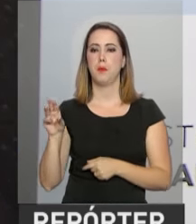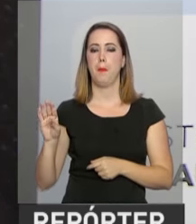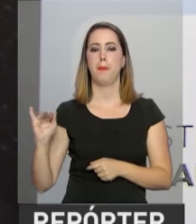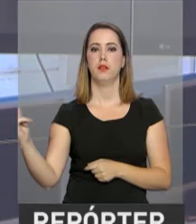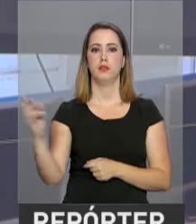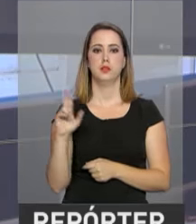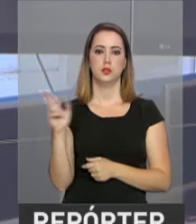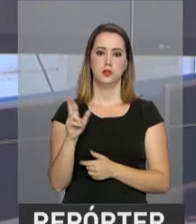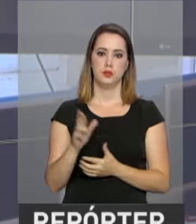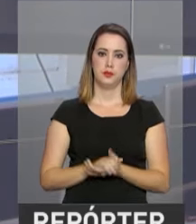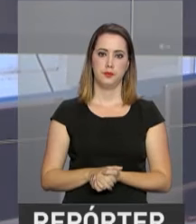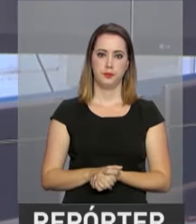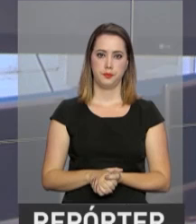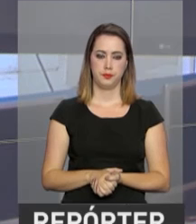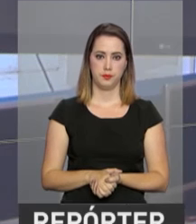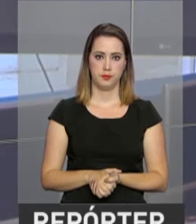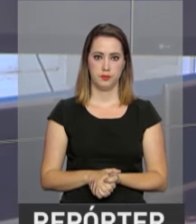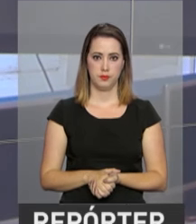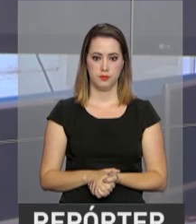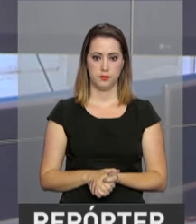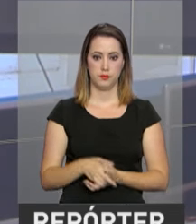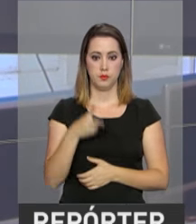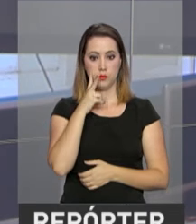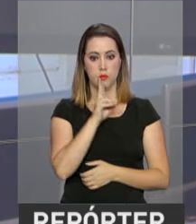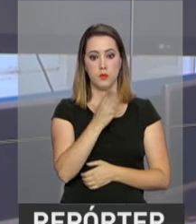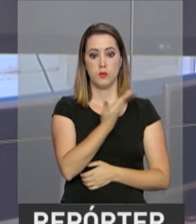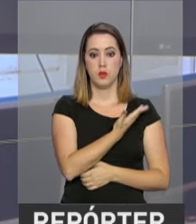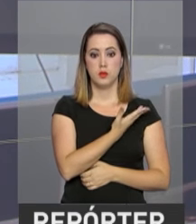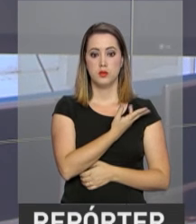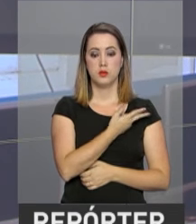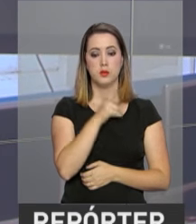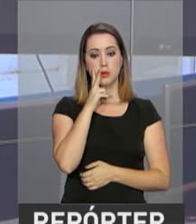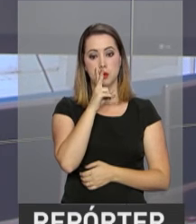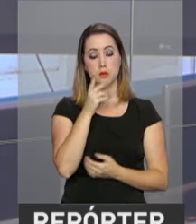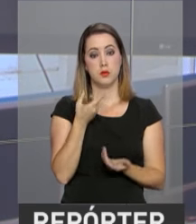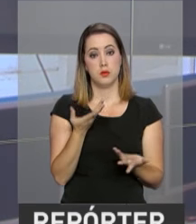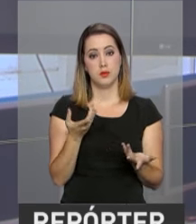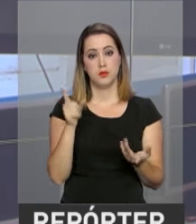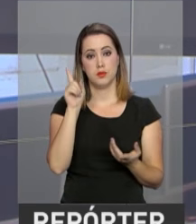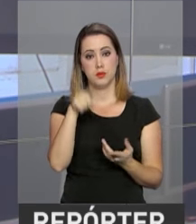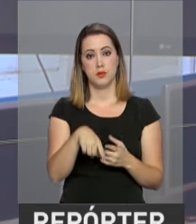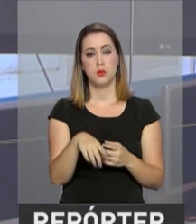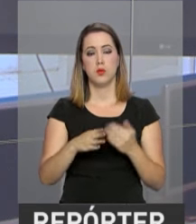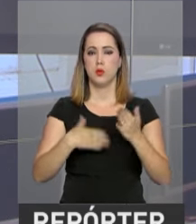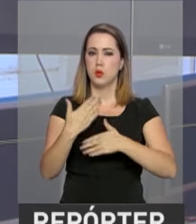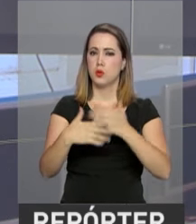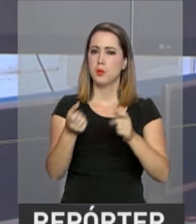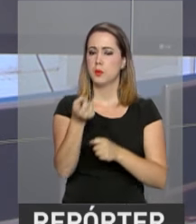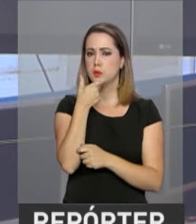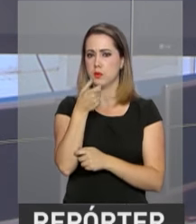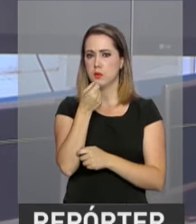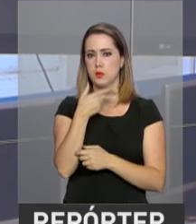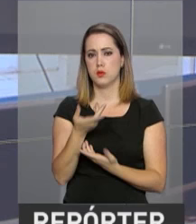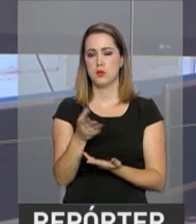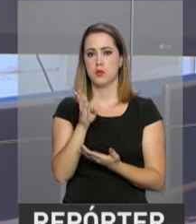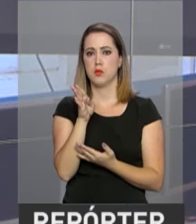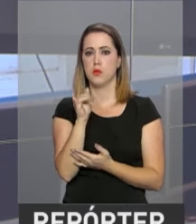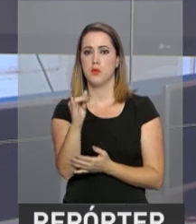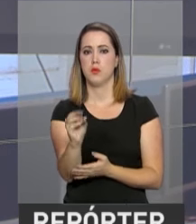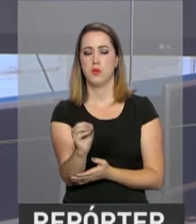saúde a reportagem que nós acabamos de assistir não foi claro sobre a produção de medicamentos biológicos